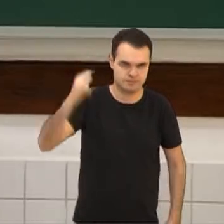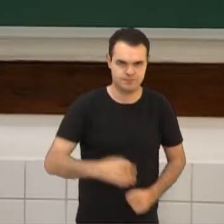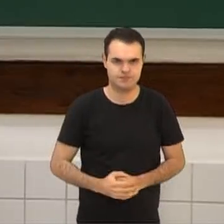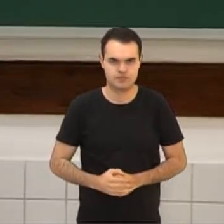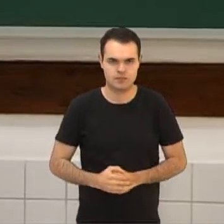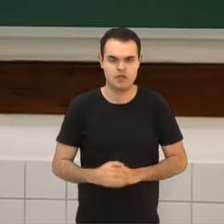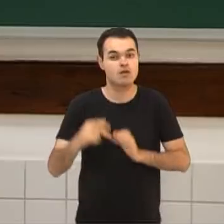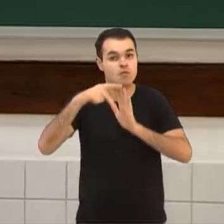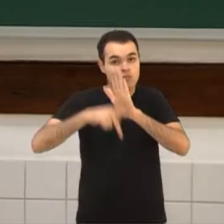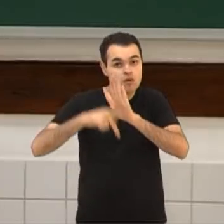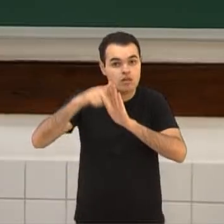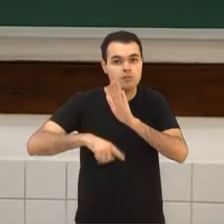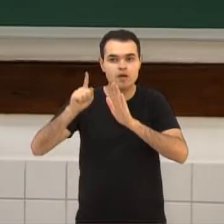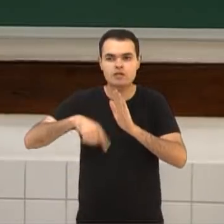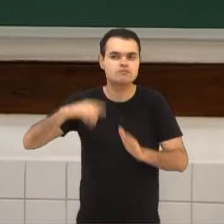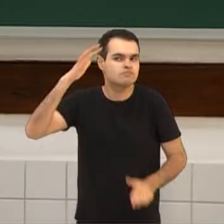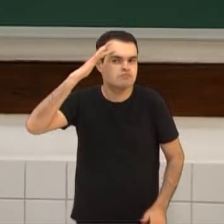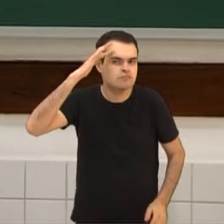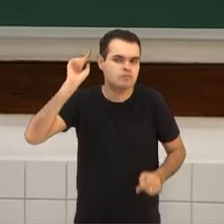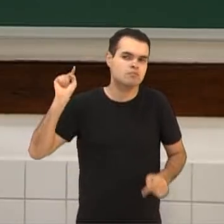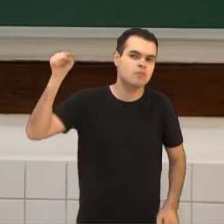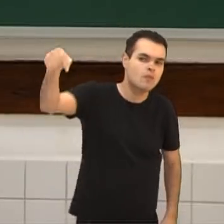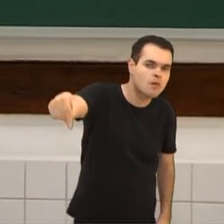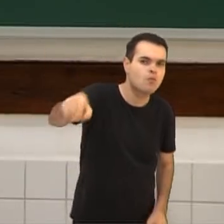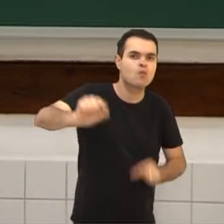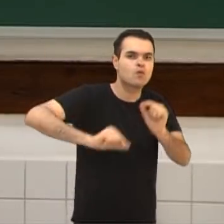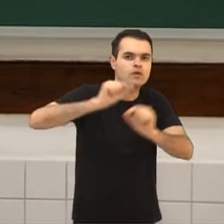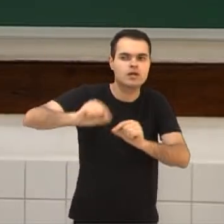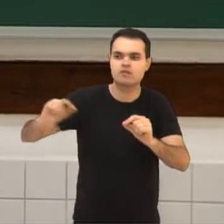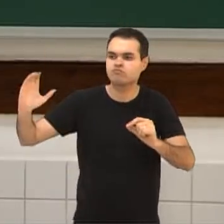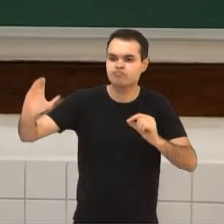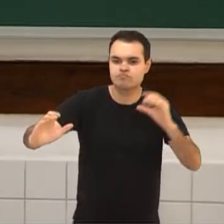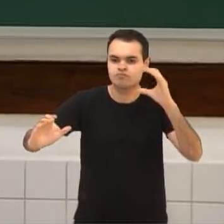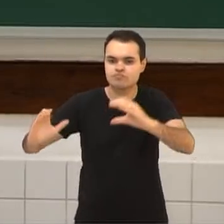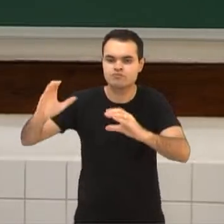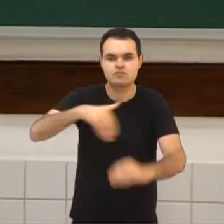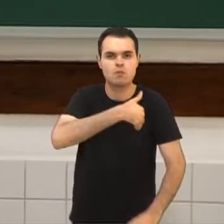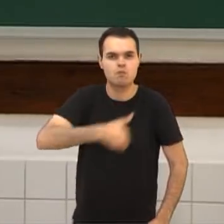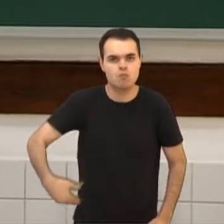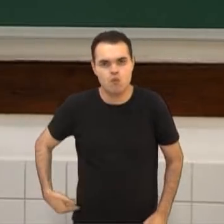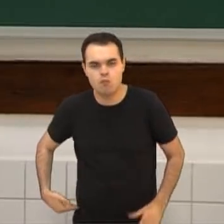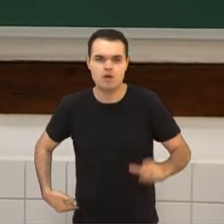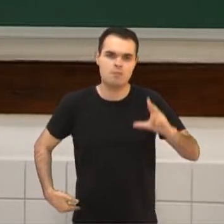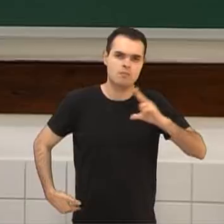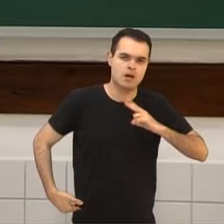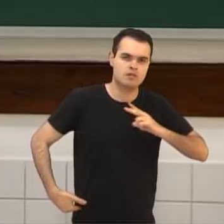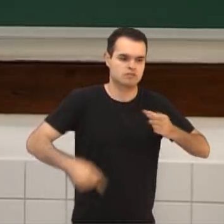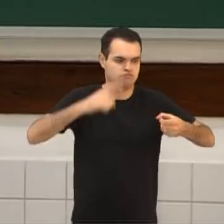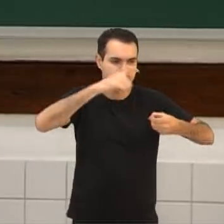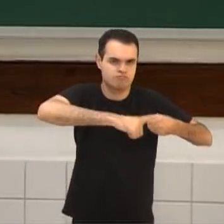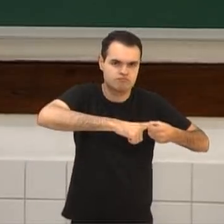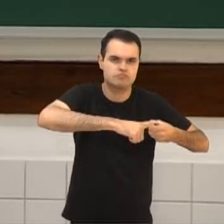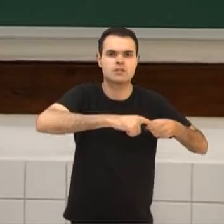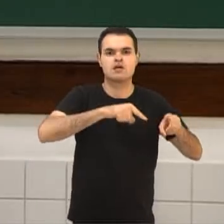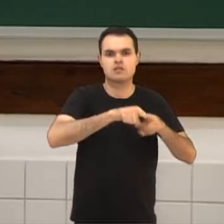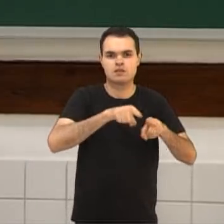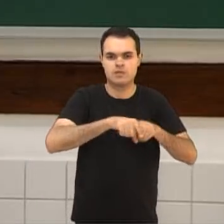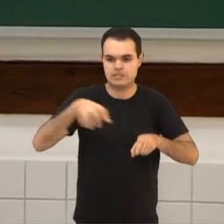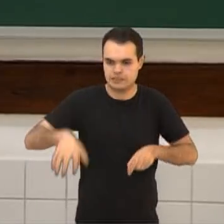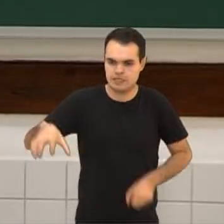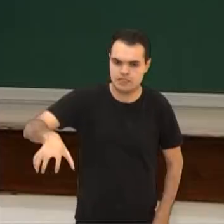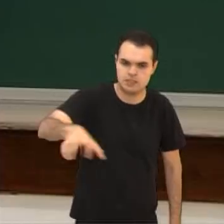previa investimentos de obras públicas e parcerias público-privadas em setores